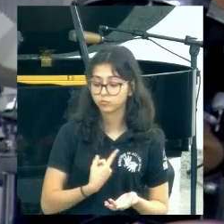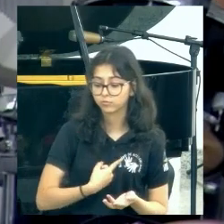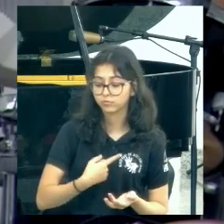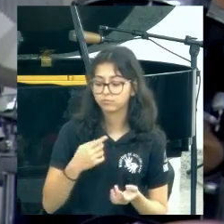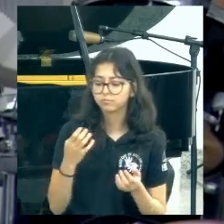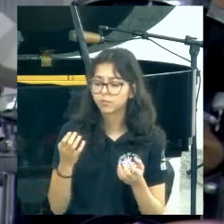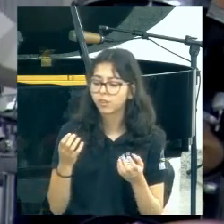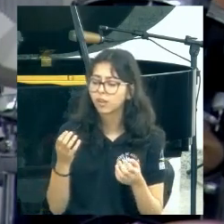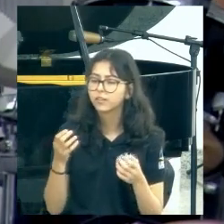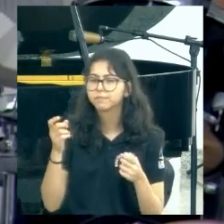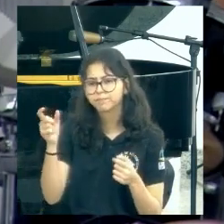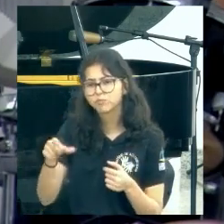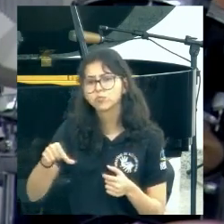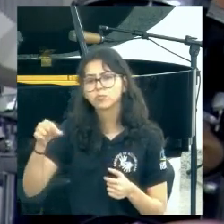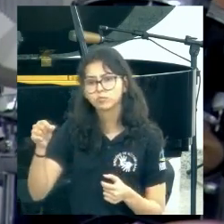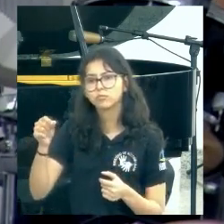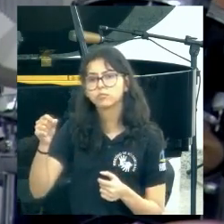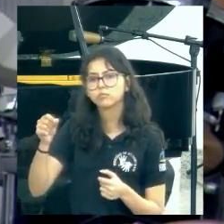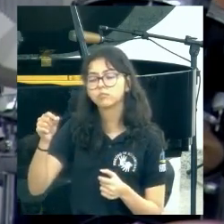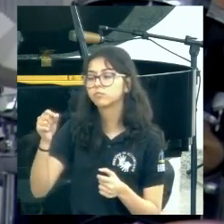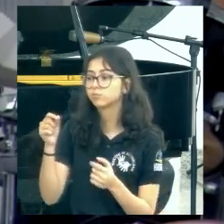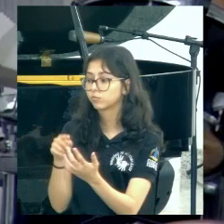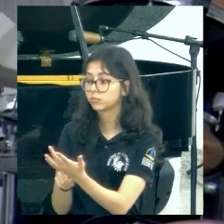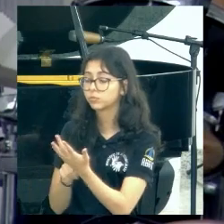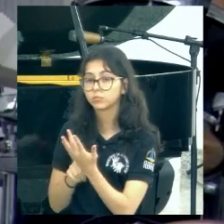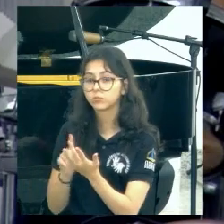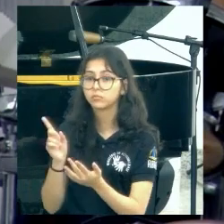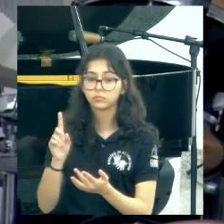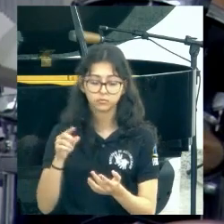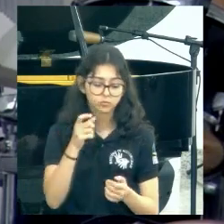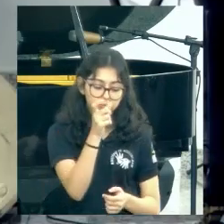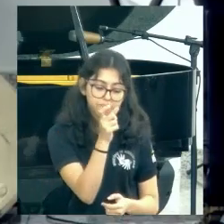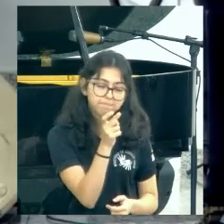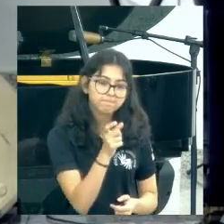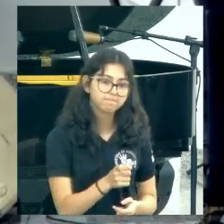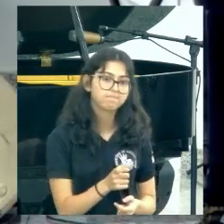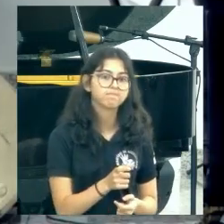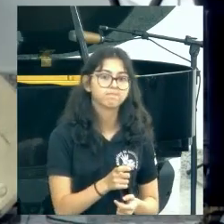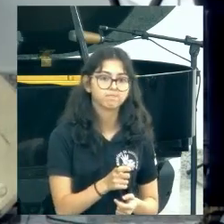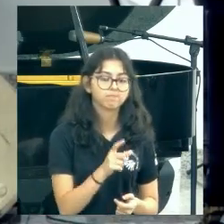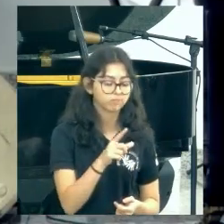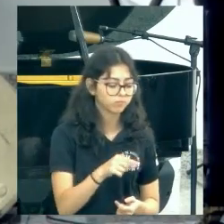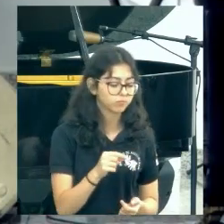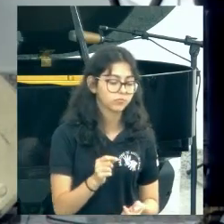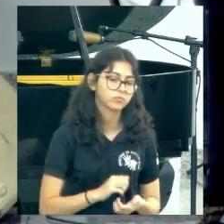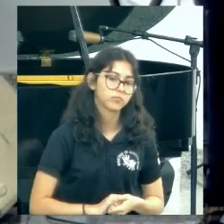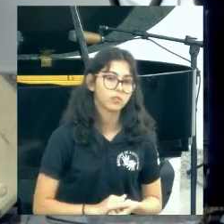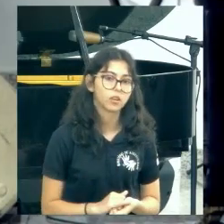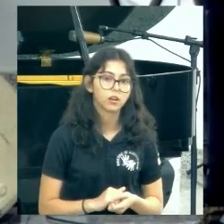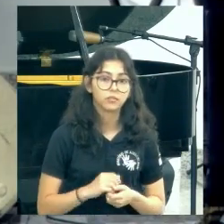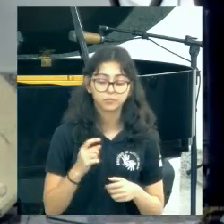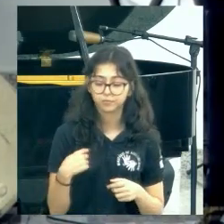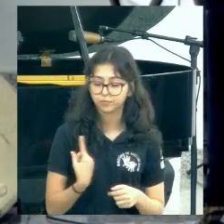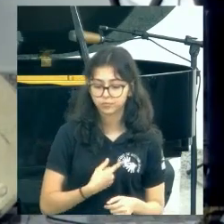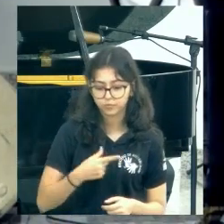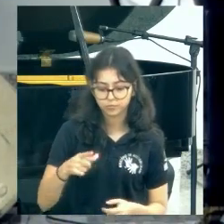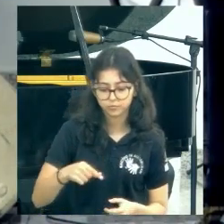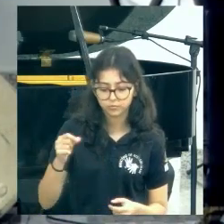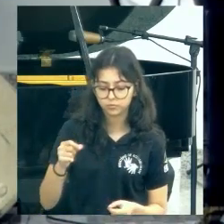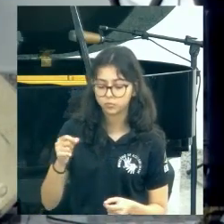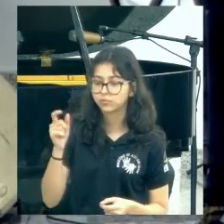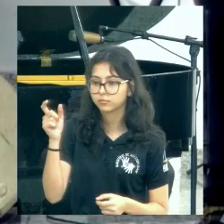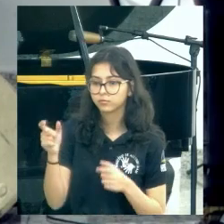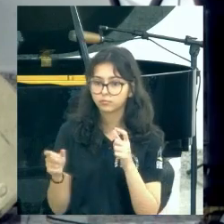E aí desenvolvemos comportamentos dos mais diversos, que são agradáveis aos outros, mas que não representam aquilo que de fato